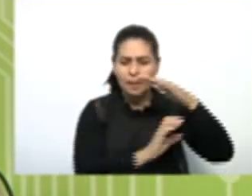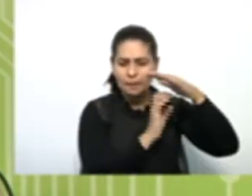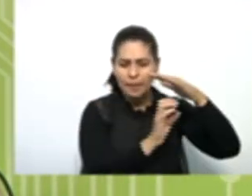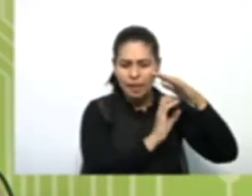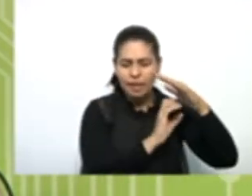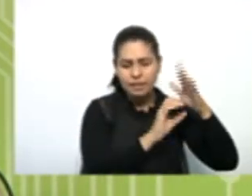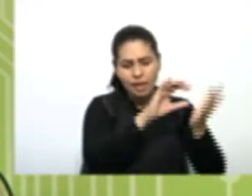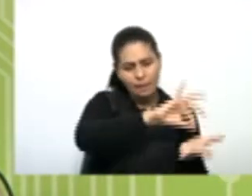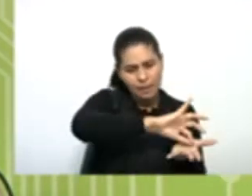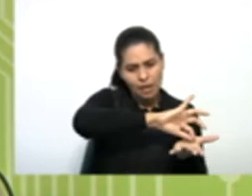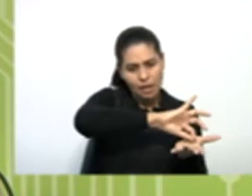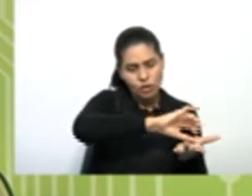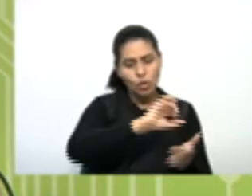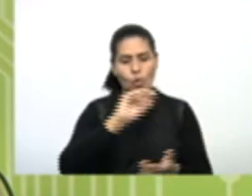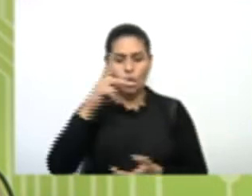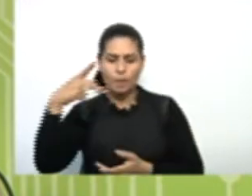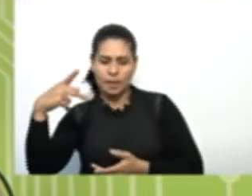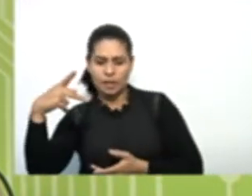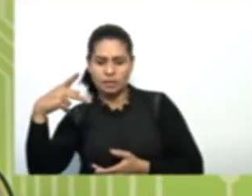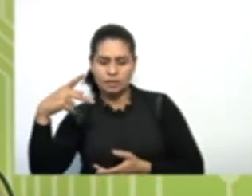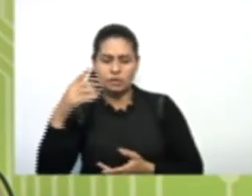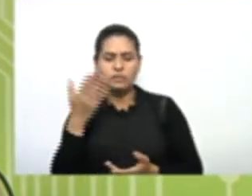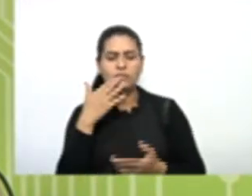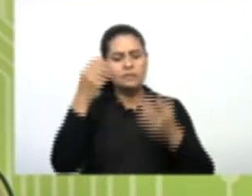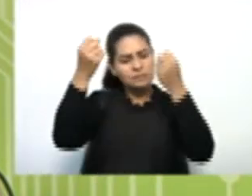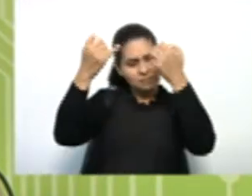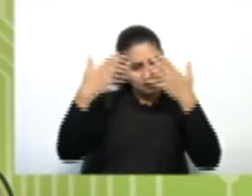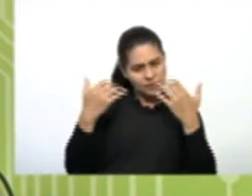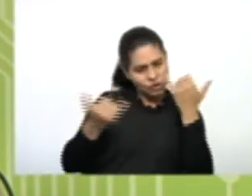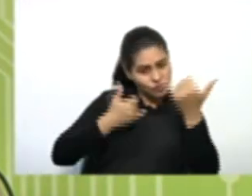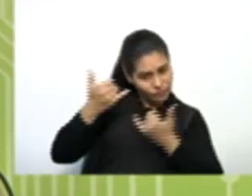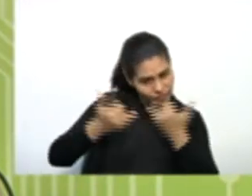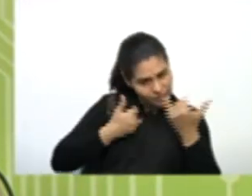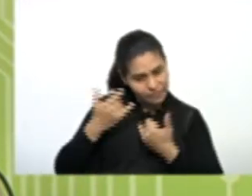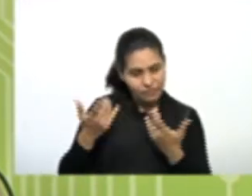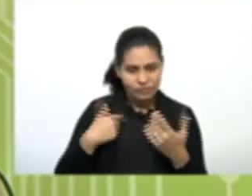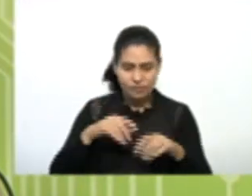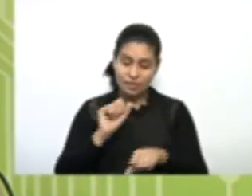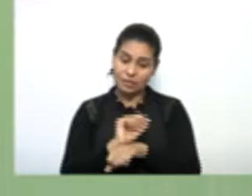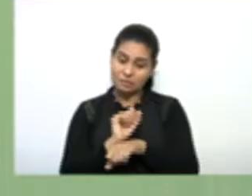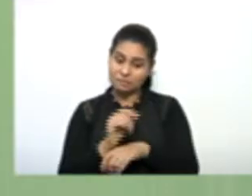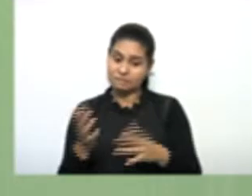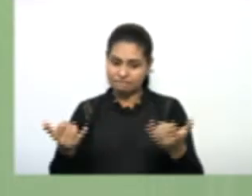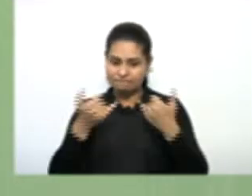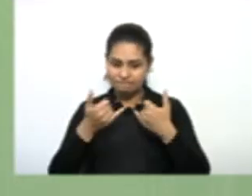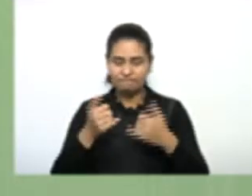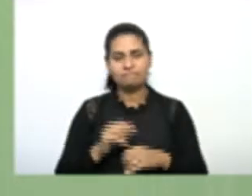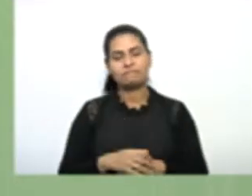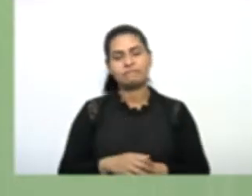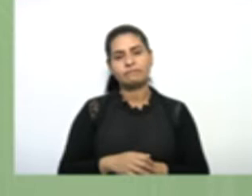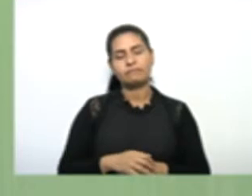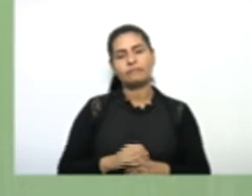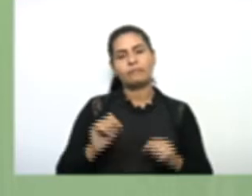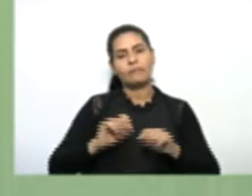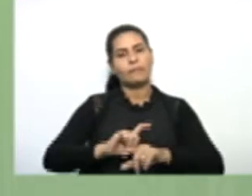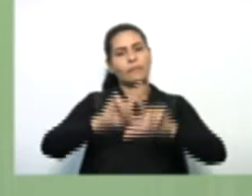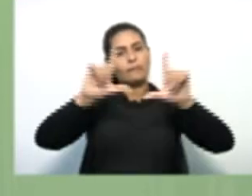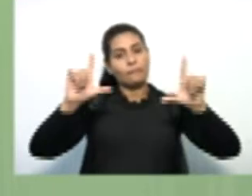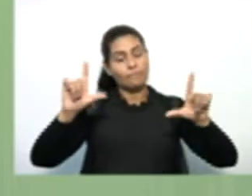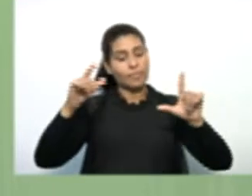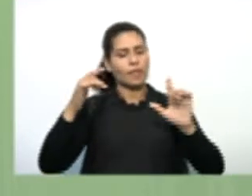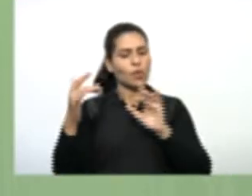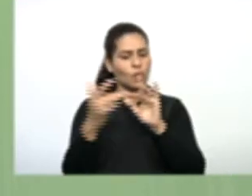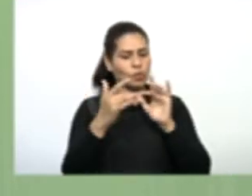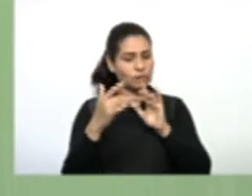empresa capitalista e uma empresa cooperativa? Fale pra gente, a gente quer te ouvir. Continuando nos slides, a gente vê que em relação aos